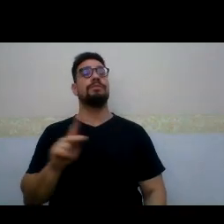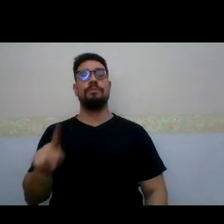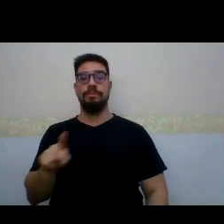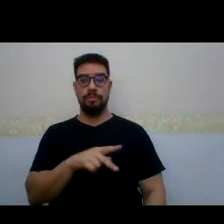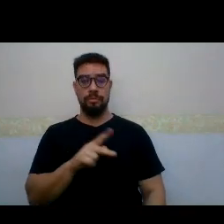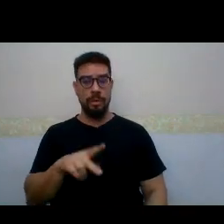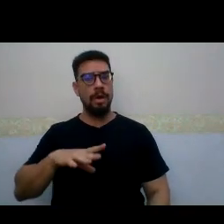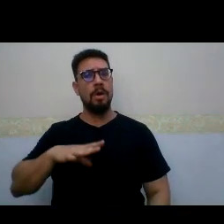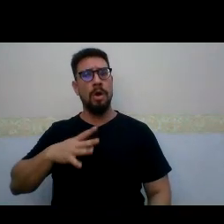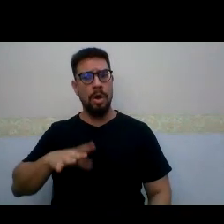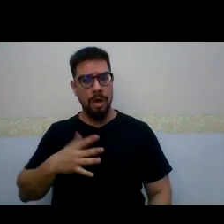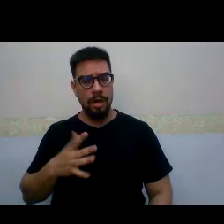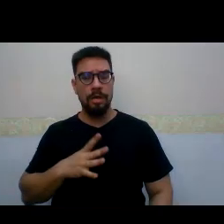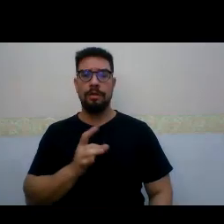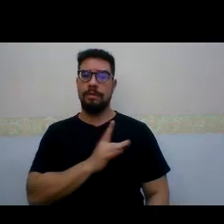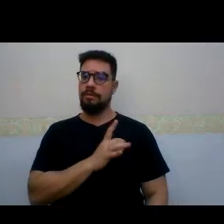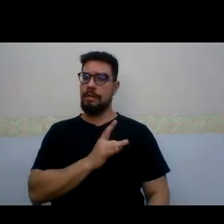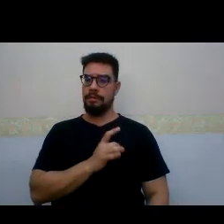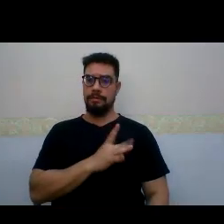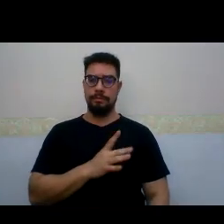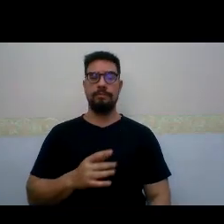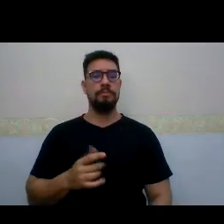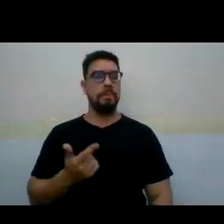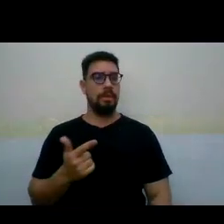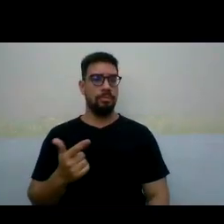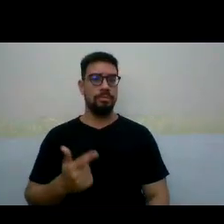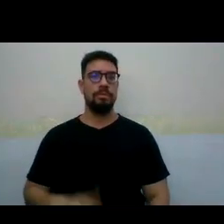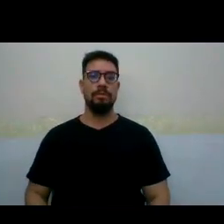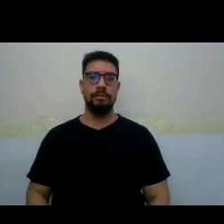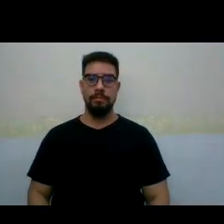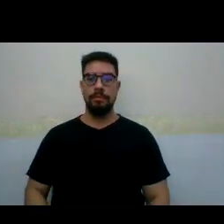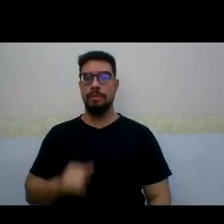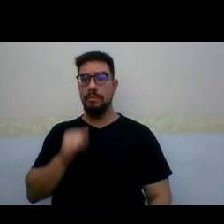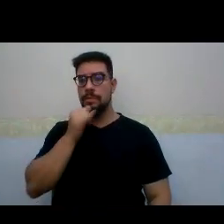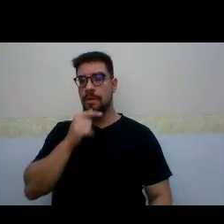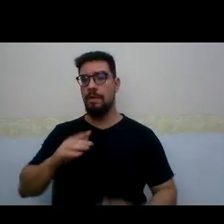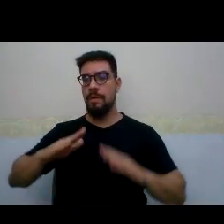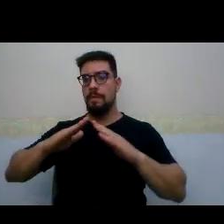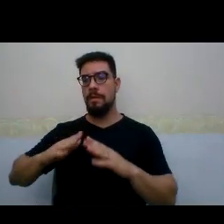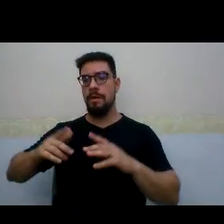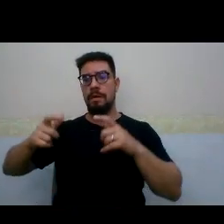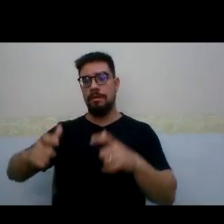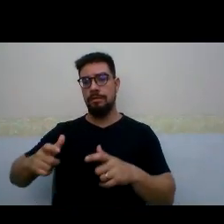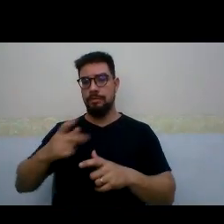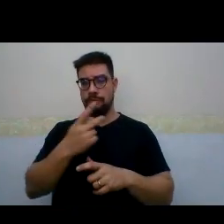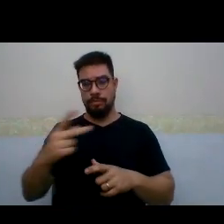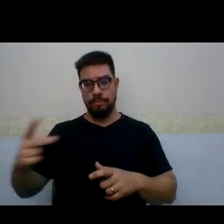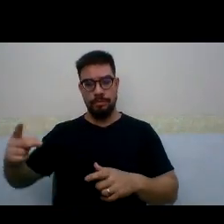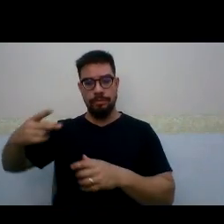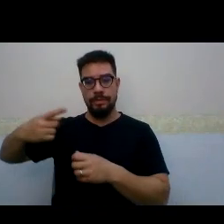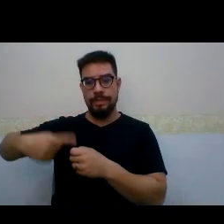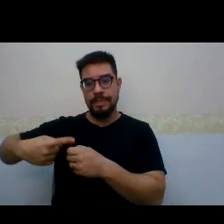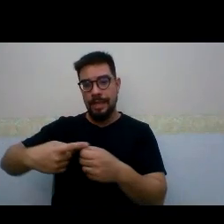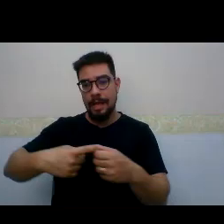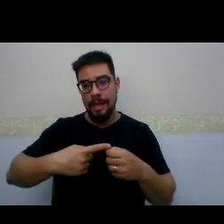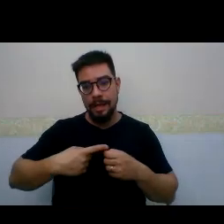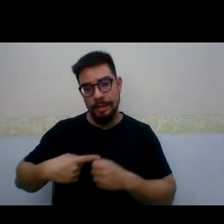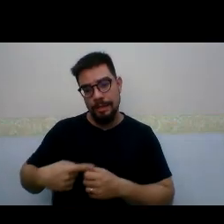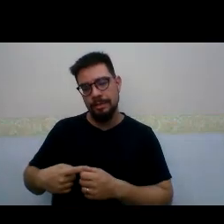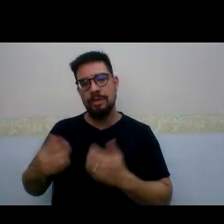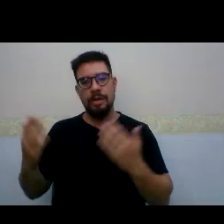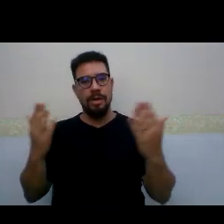Prefeitura de Belo Horizonte, nem da cidade onde vocês moram. ela é só professora aqui do quadrinho. E